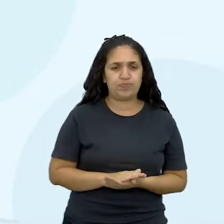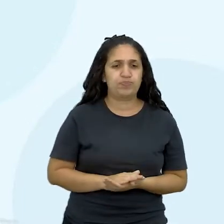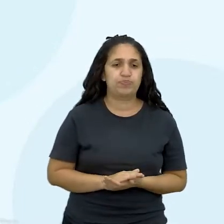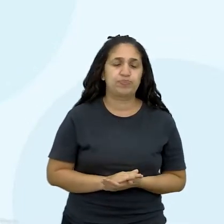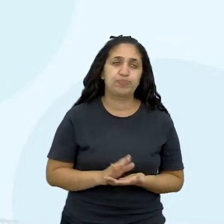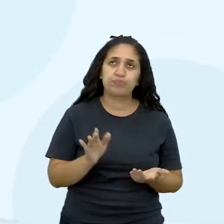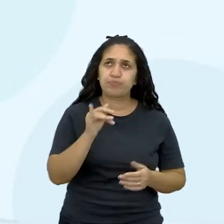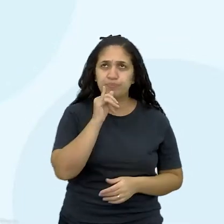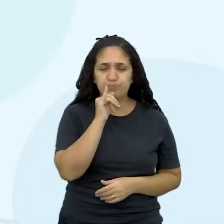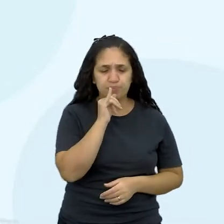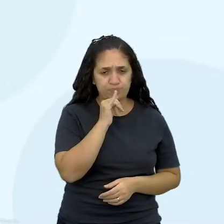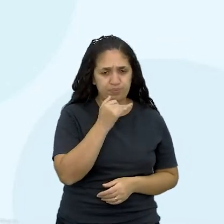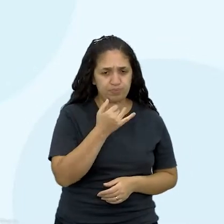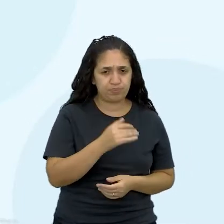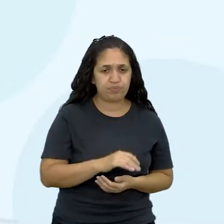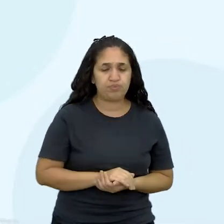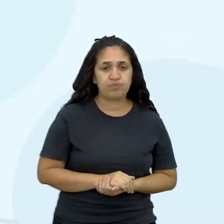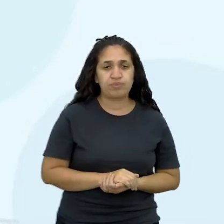por exemplo,